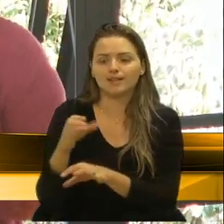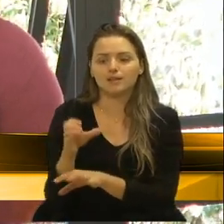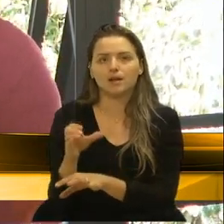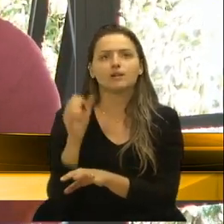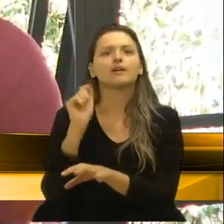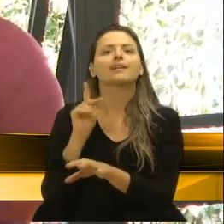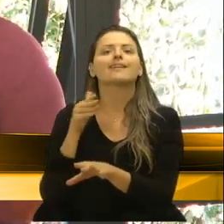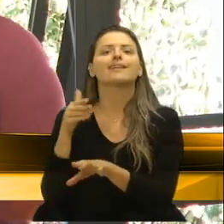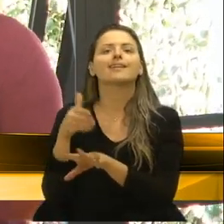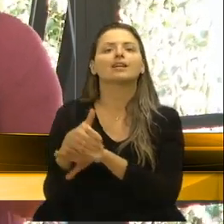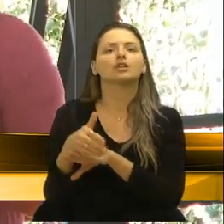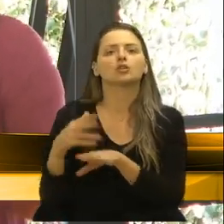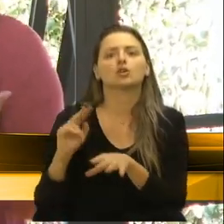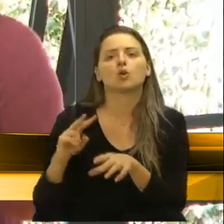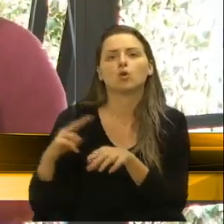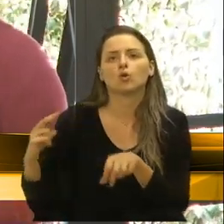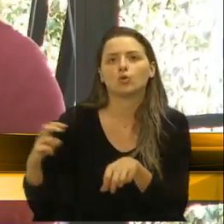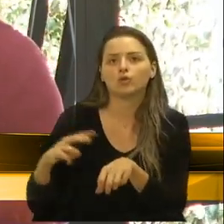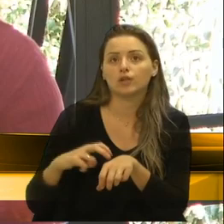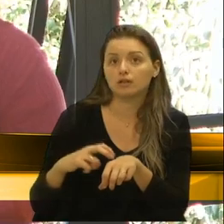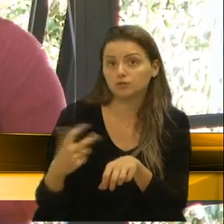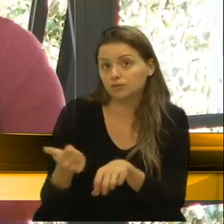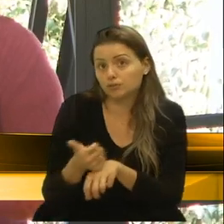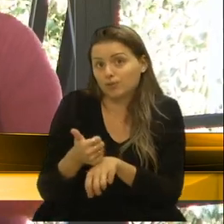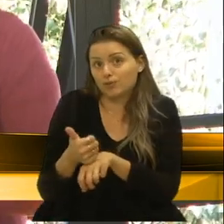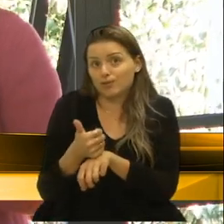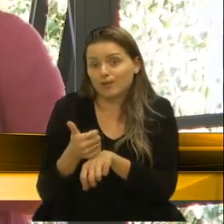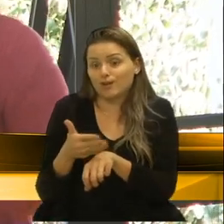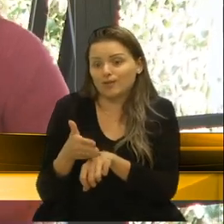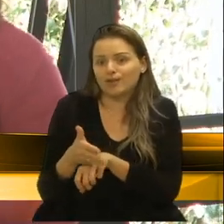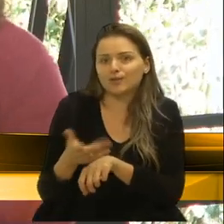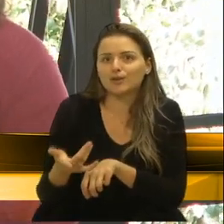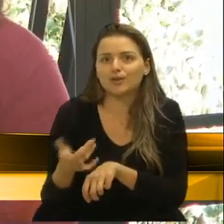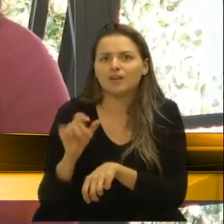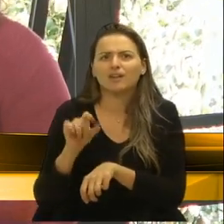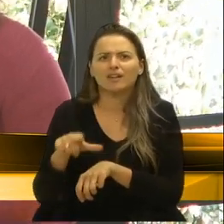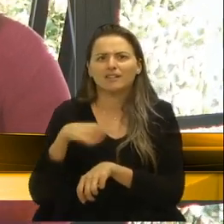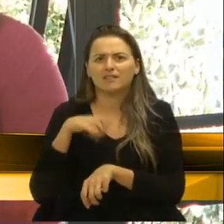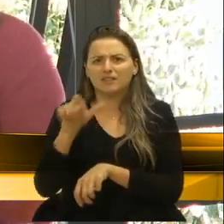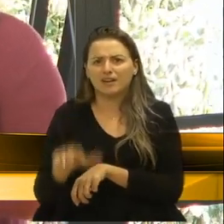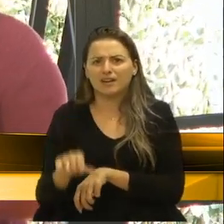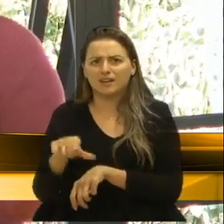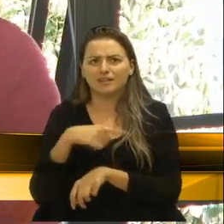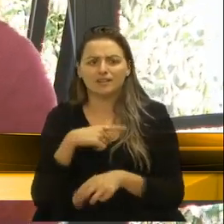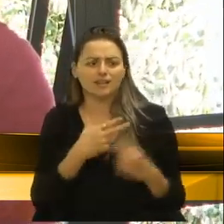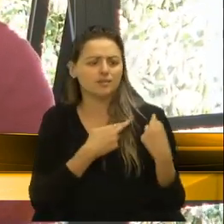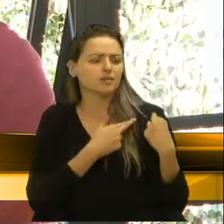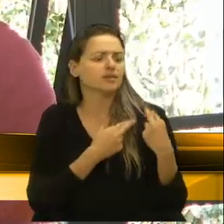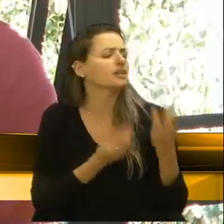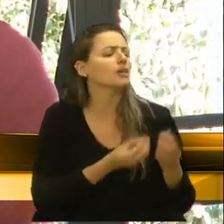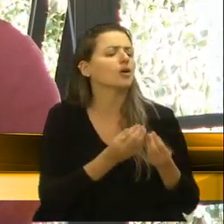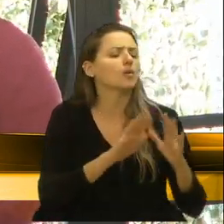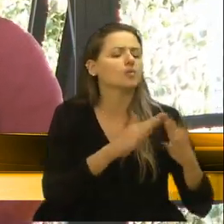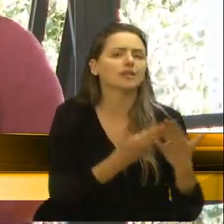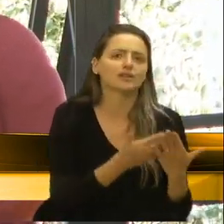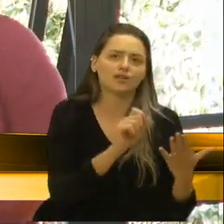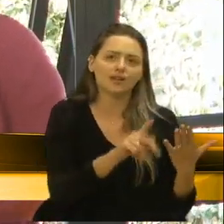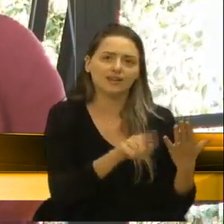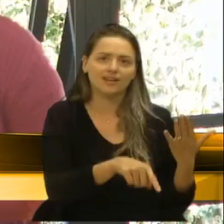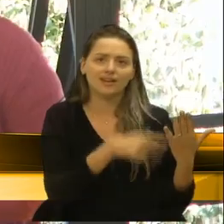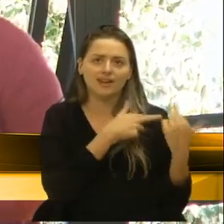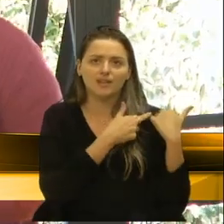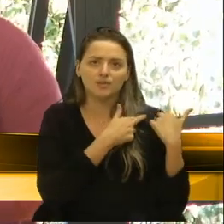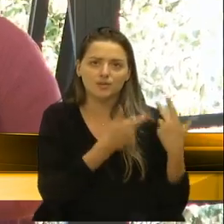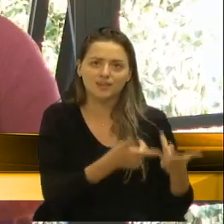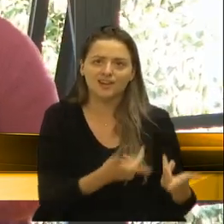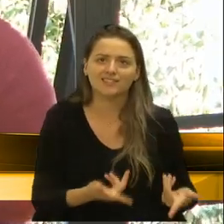levou? Provavelmente um trabalhador, e aí vai ser responsabilizado. E na escola, como é que isso vai ficar? Na escola de educação